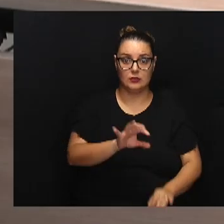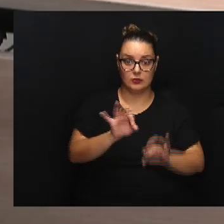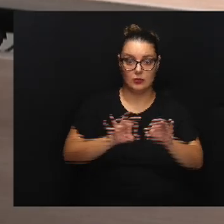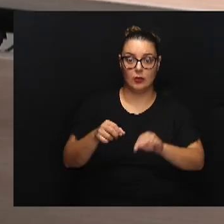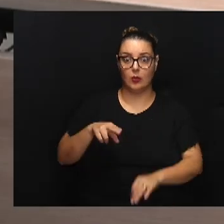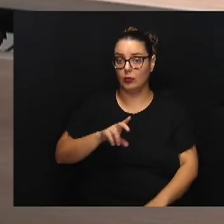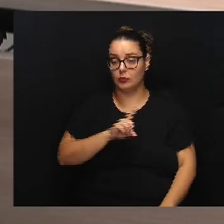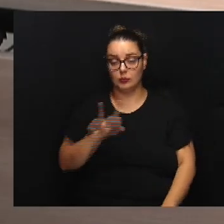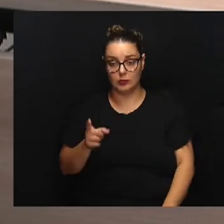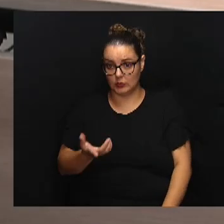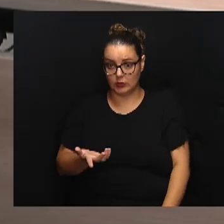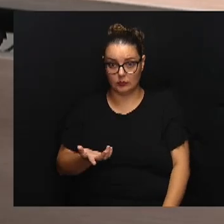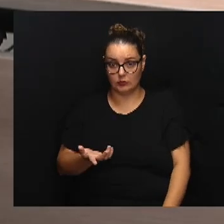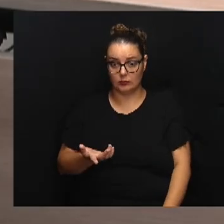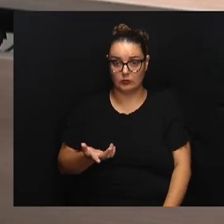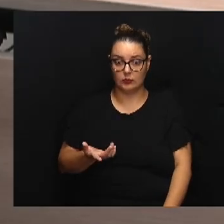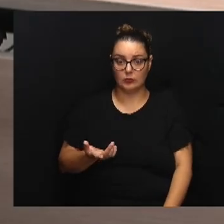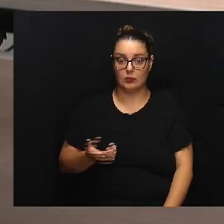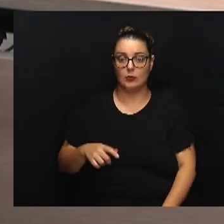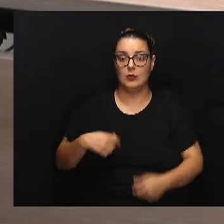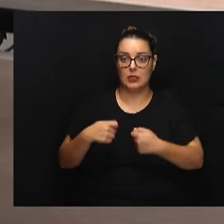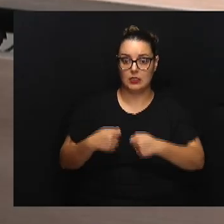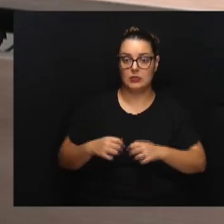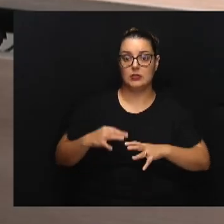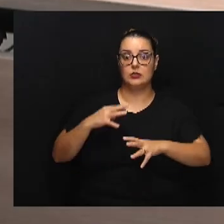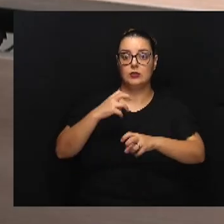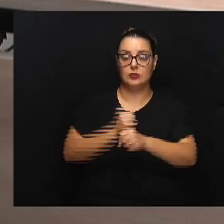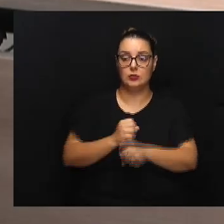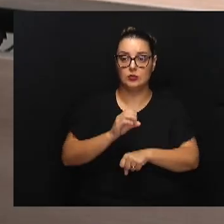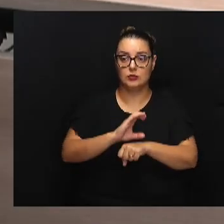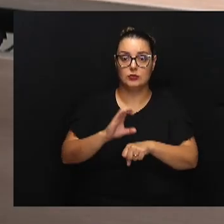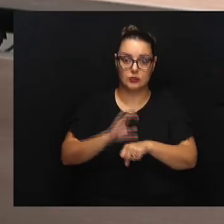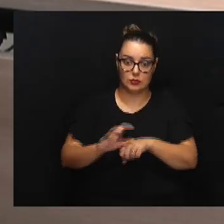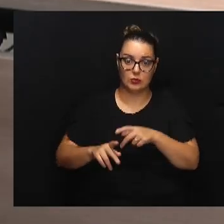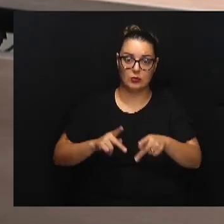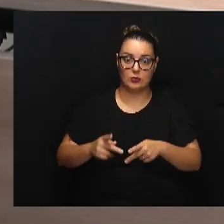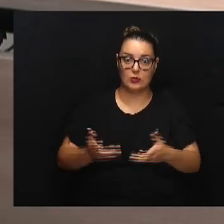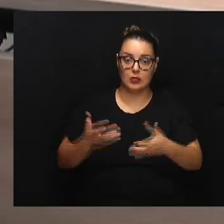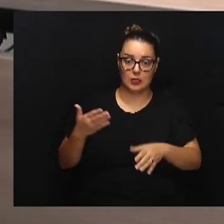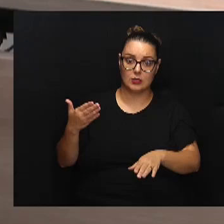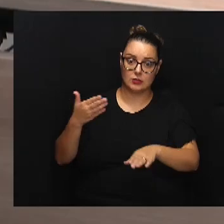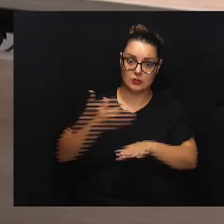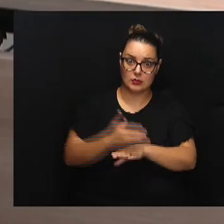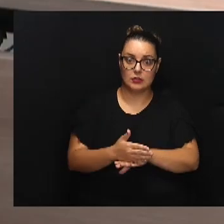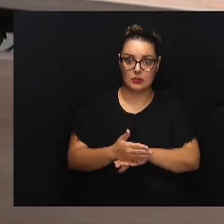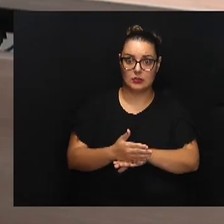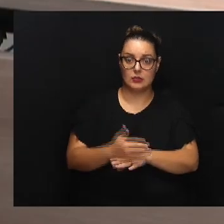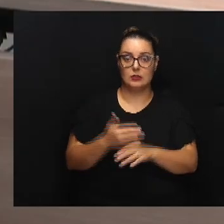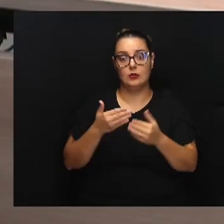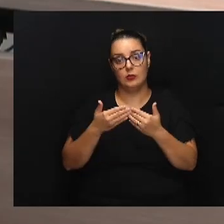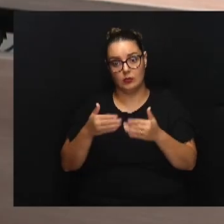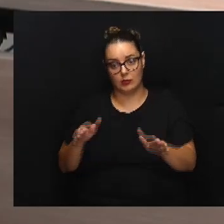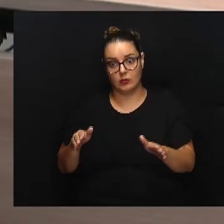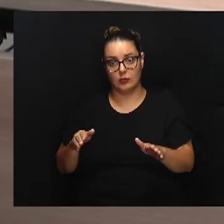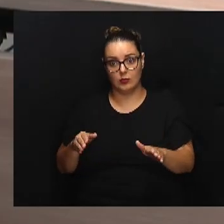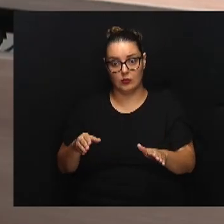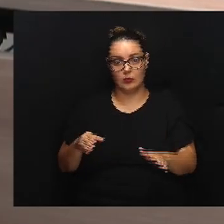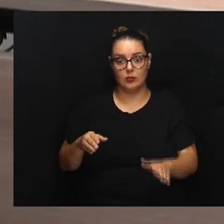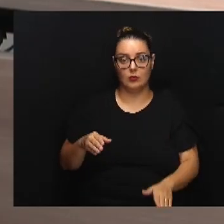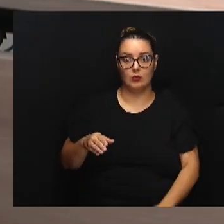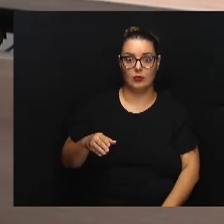ou há uma necessidade de todos os cursinhos que queiram participar abrirem,